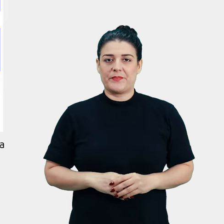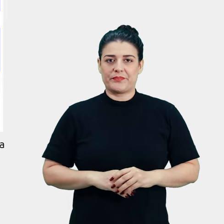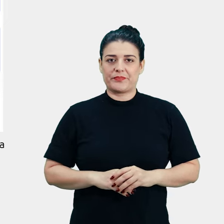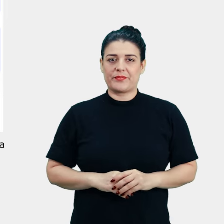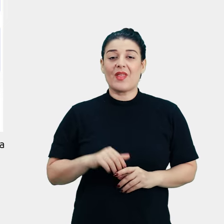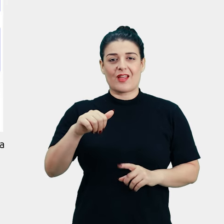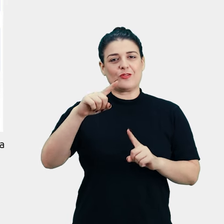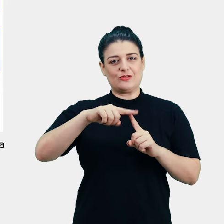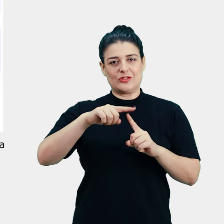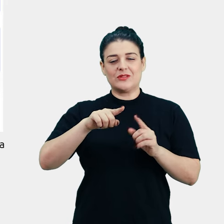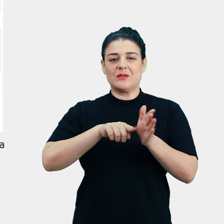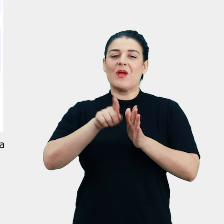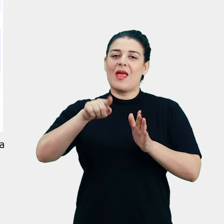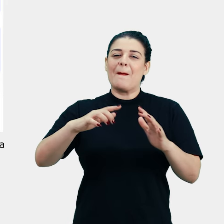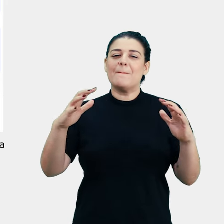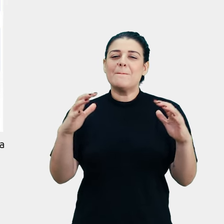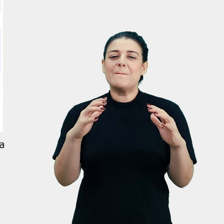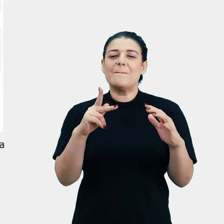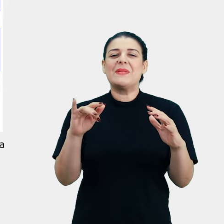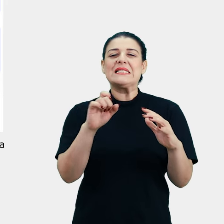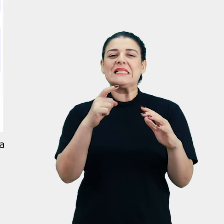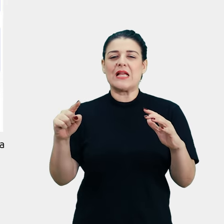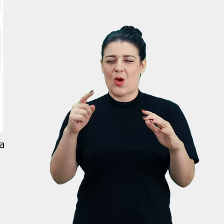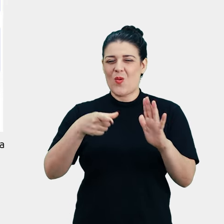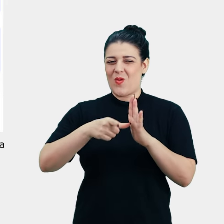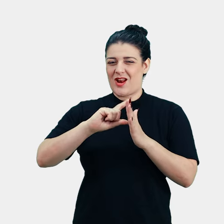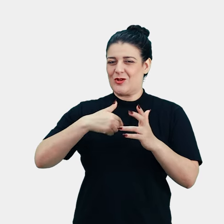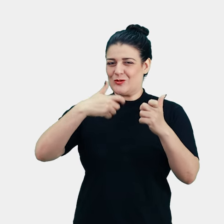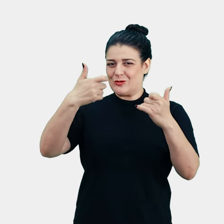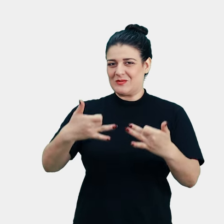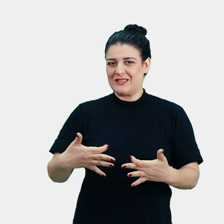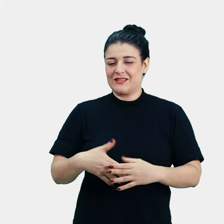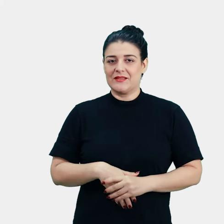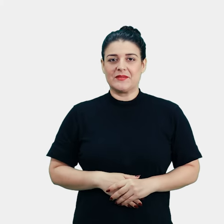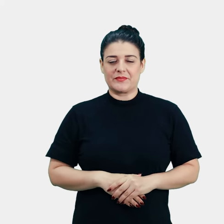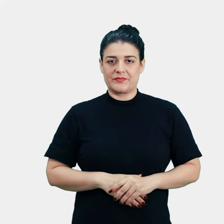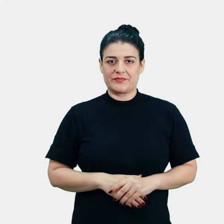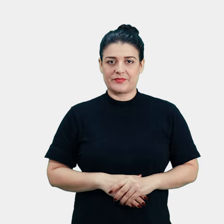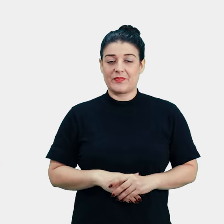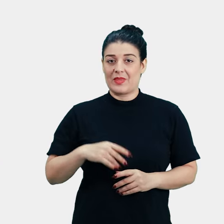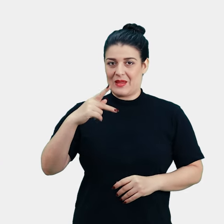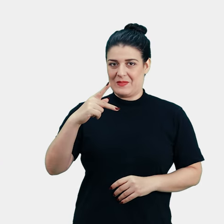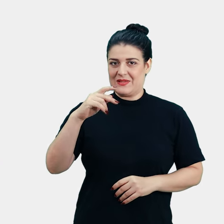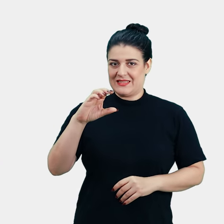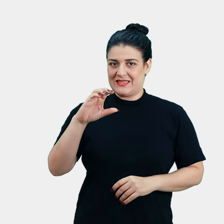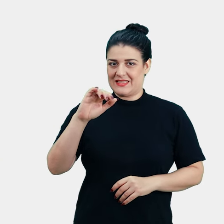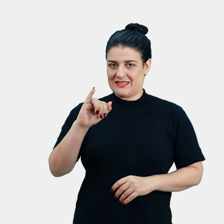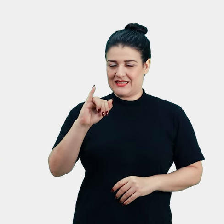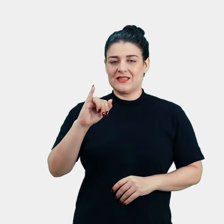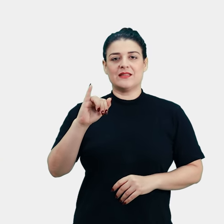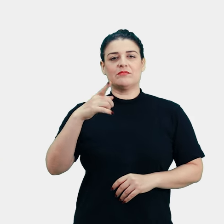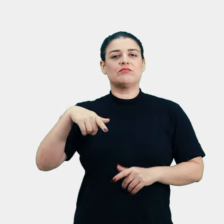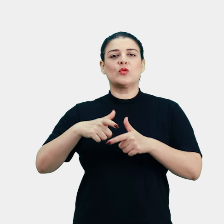um tipo de fonte à pressão atmosférica, lembra que eu mencionei anteriormente. A PCI, tá, conhecida